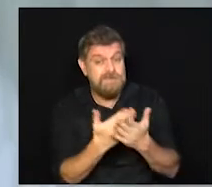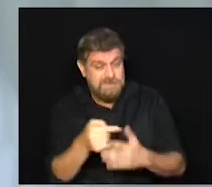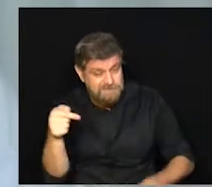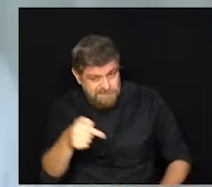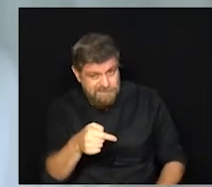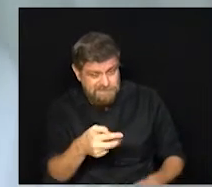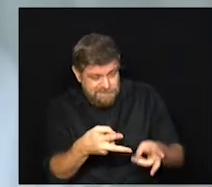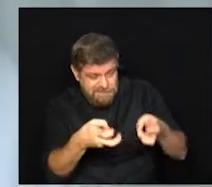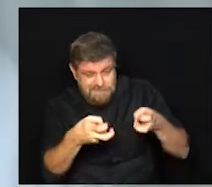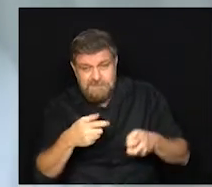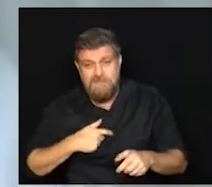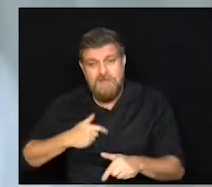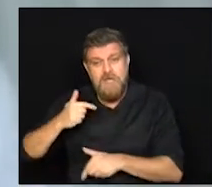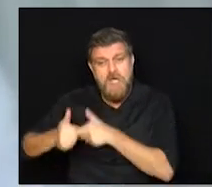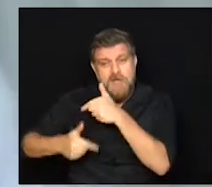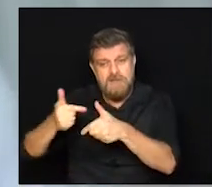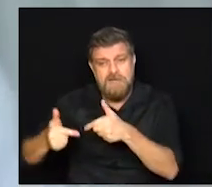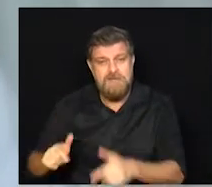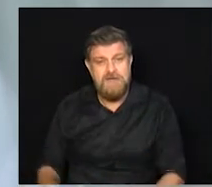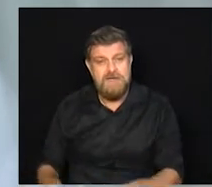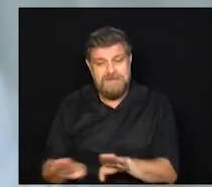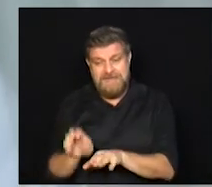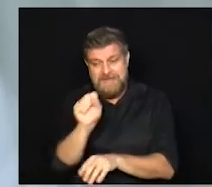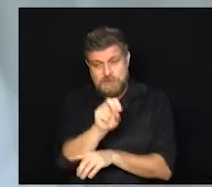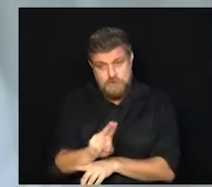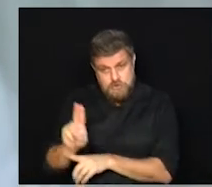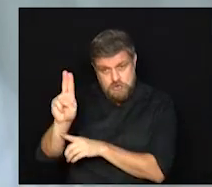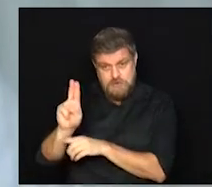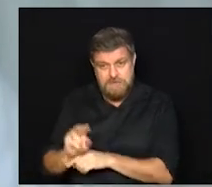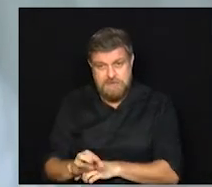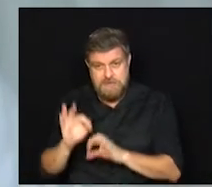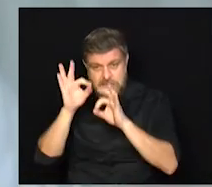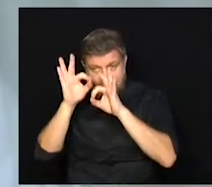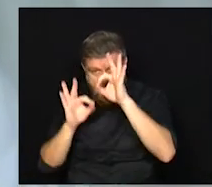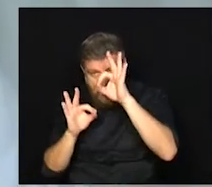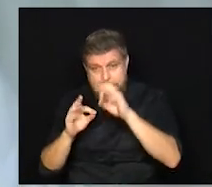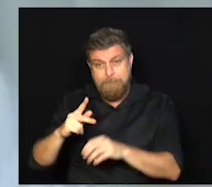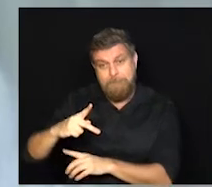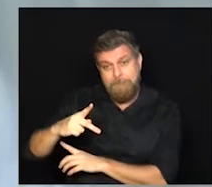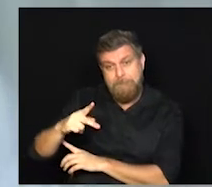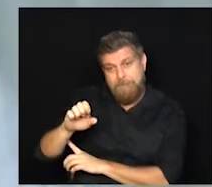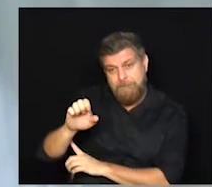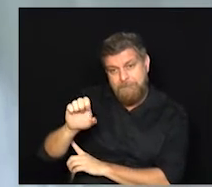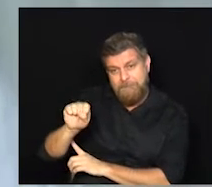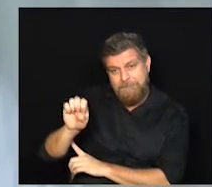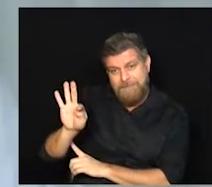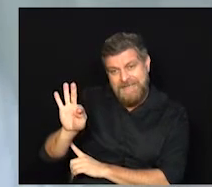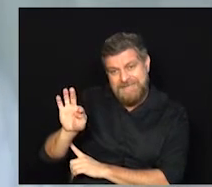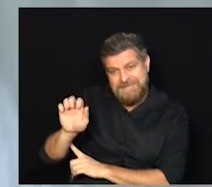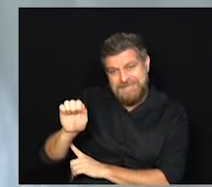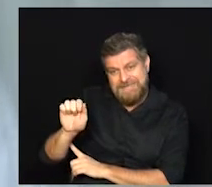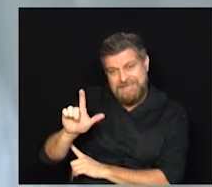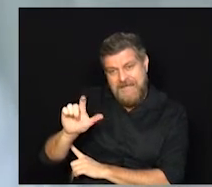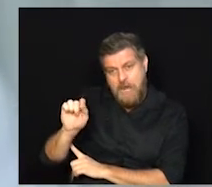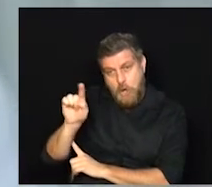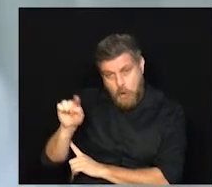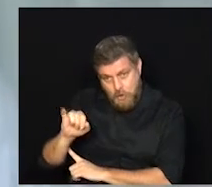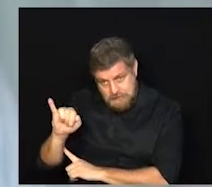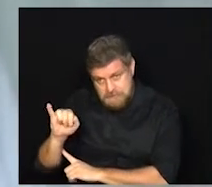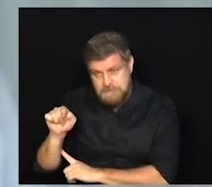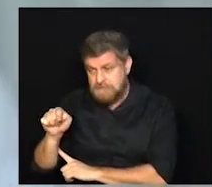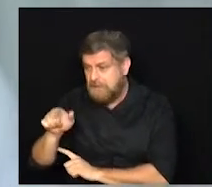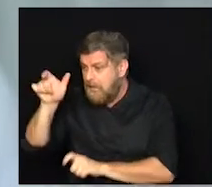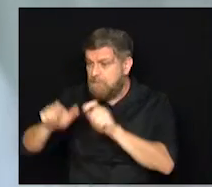isso, eu fiz um trabalho com a Pestalozzi de Sumaré, eu vejo o quanto as pessoas desconhecem a lei. Só que também o fato